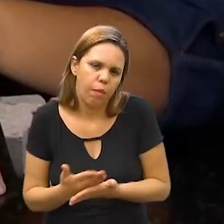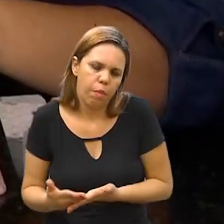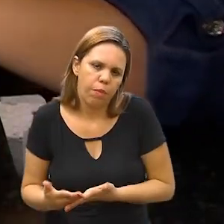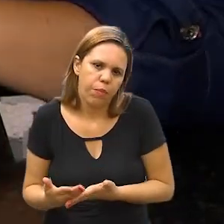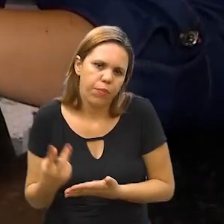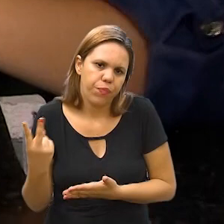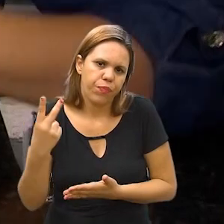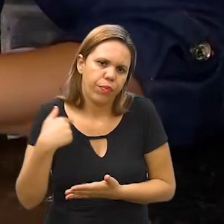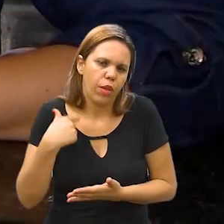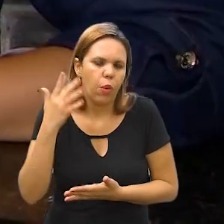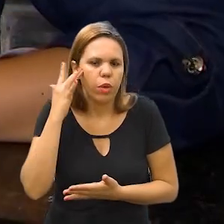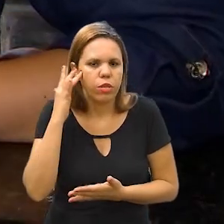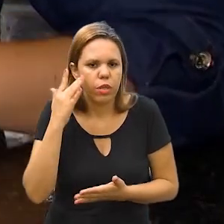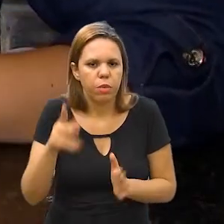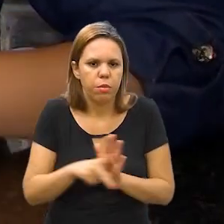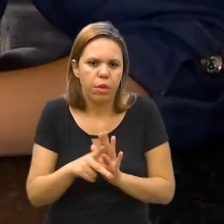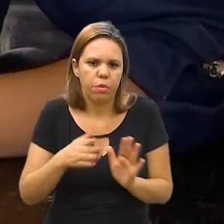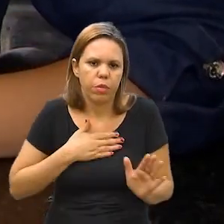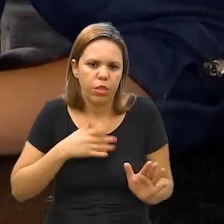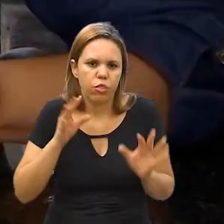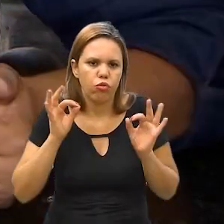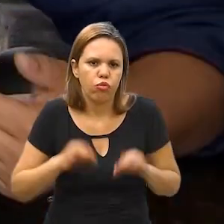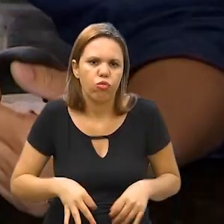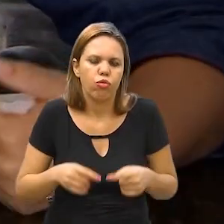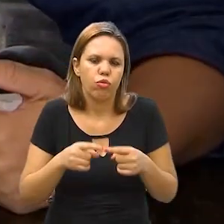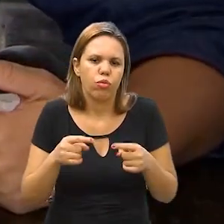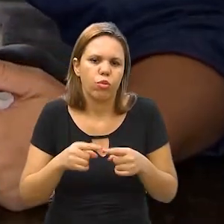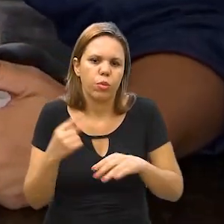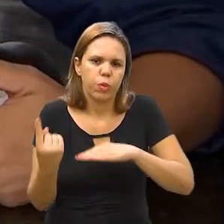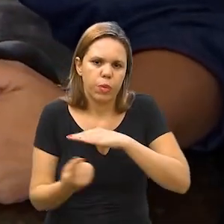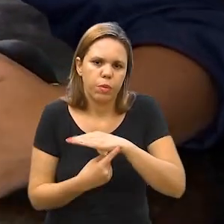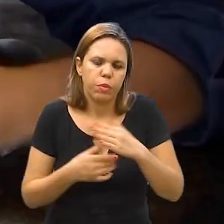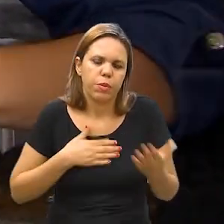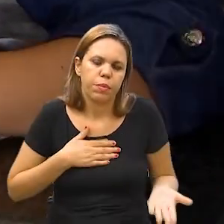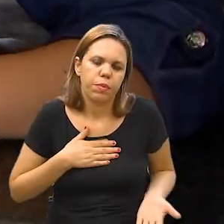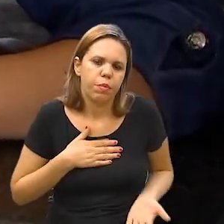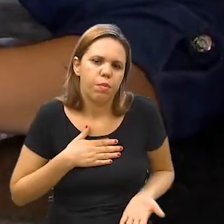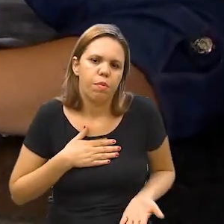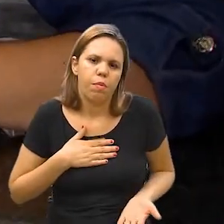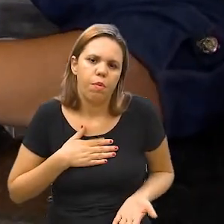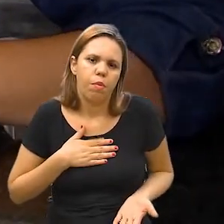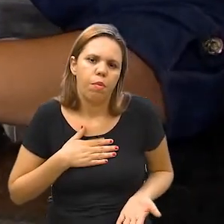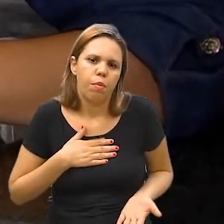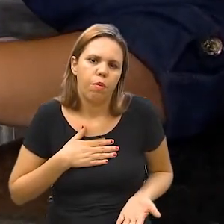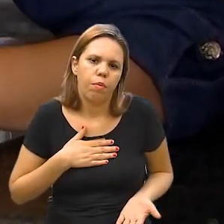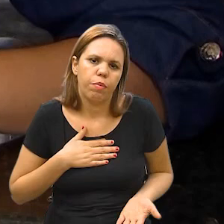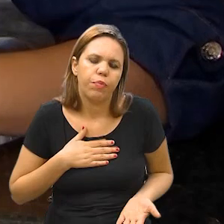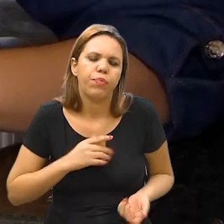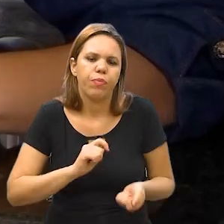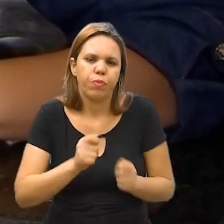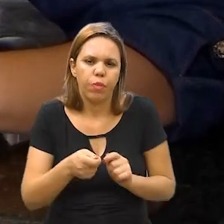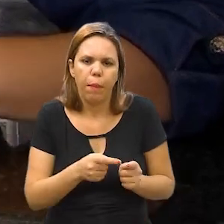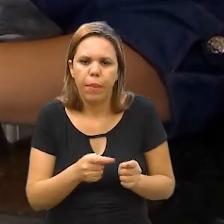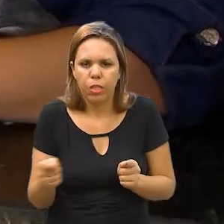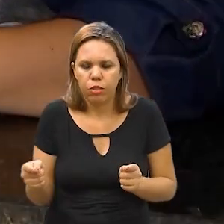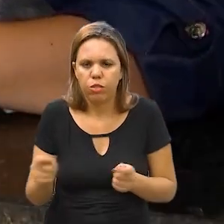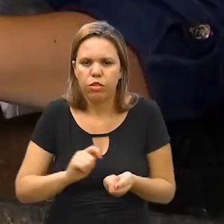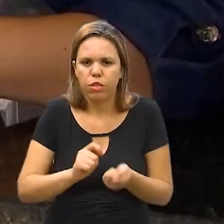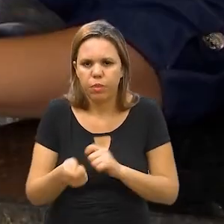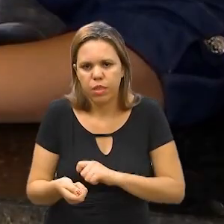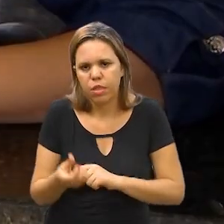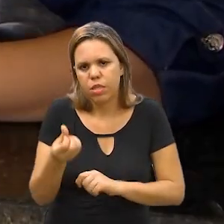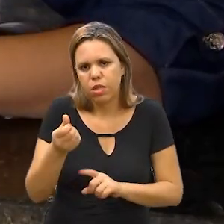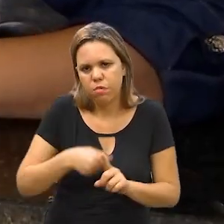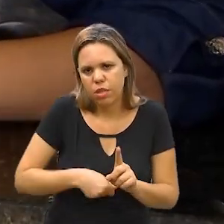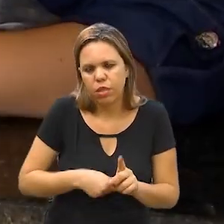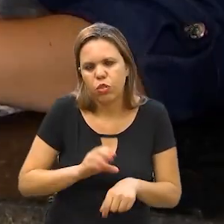um preço que eu achei para mim que era justo, tanto para o cliente quanto para mim. E foi um período de adaptação durante 6 meses. Aí